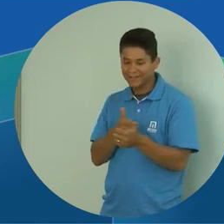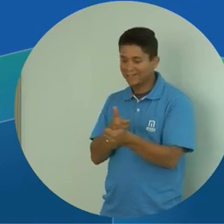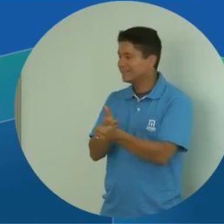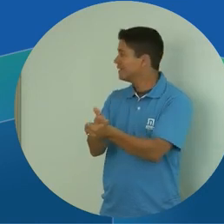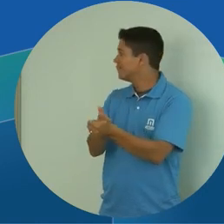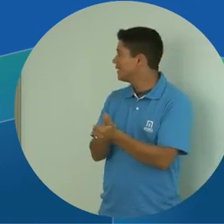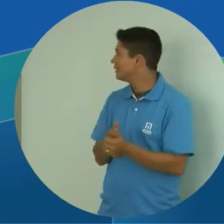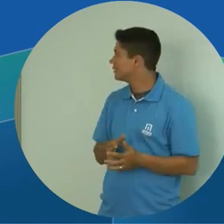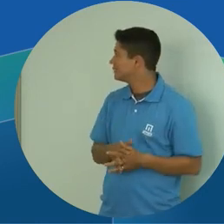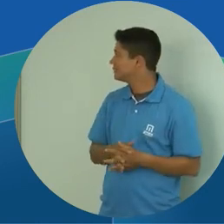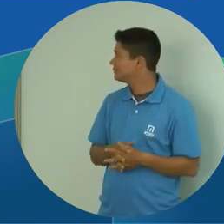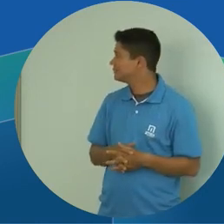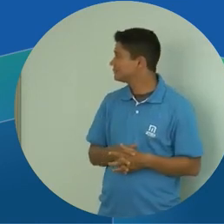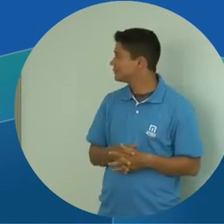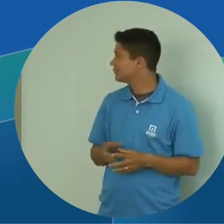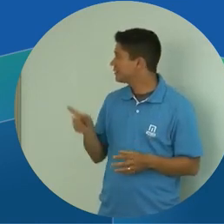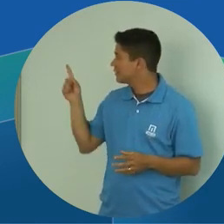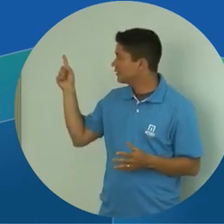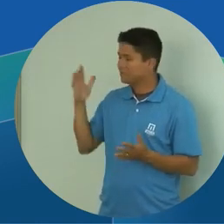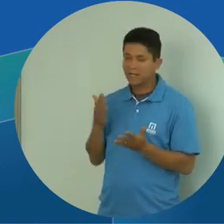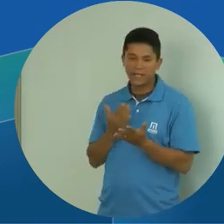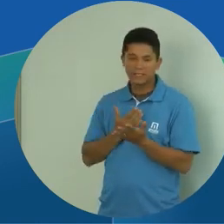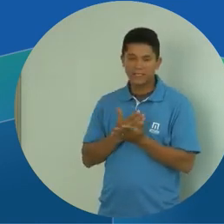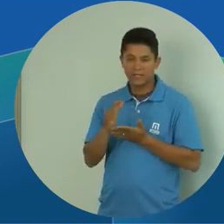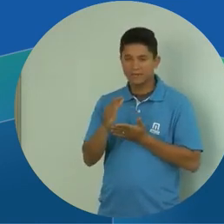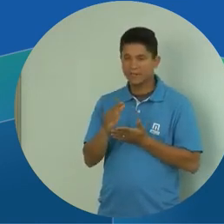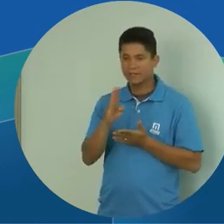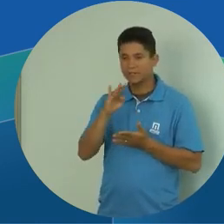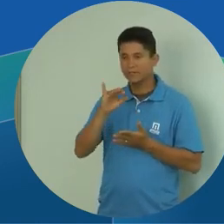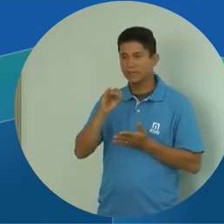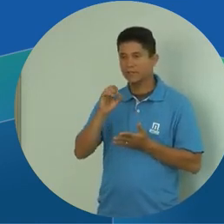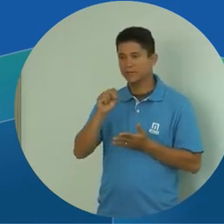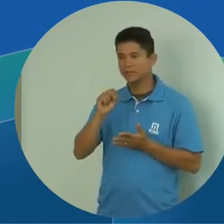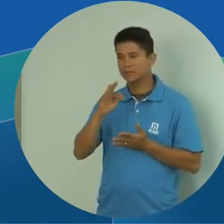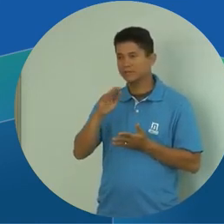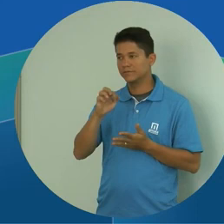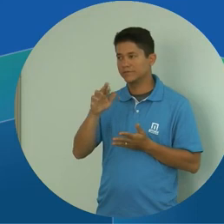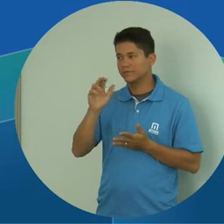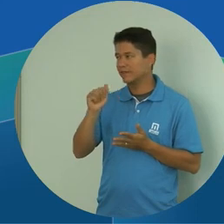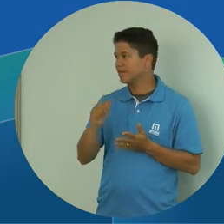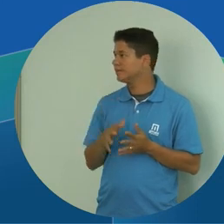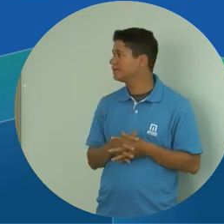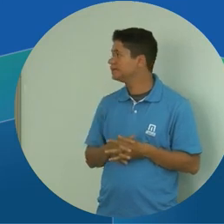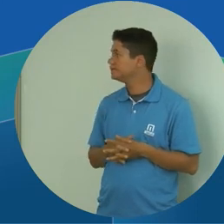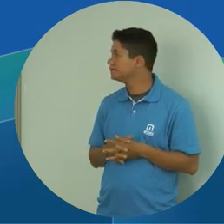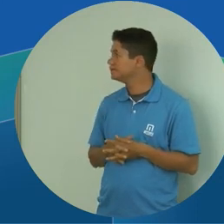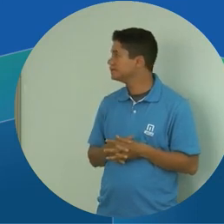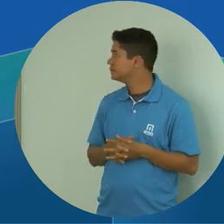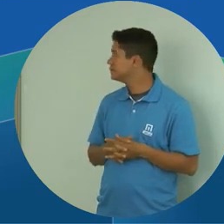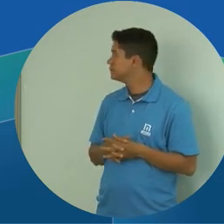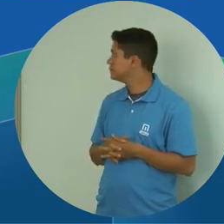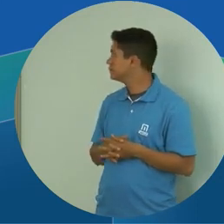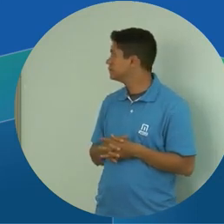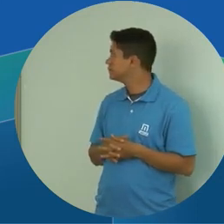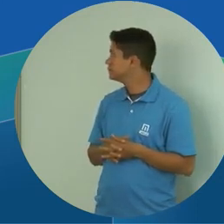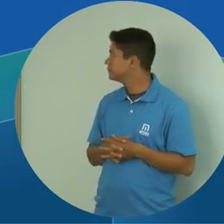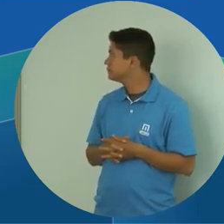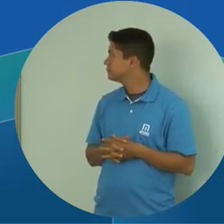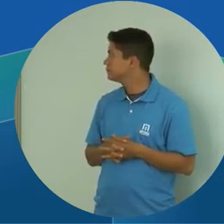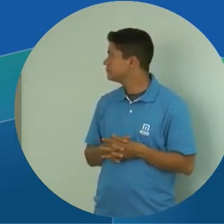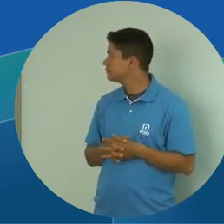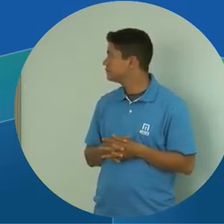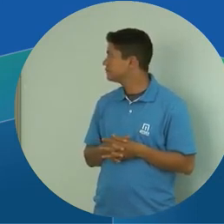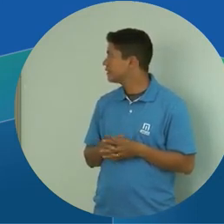é uma área da reserva da biosfera. É isso, não é, Pedro? Eu acho que é a reserva da biosfera. E isso tem uma